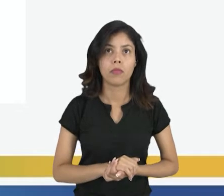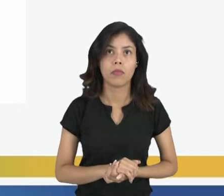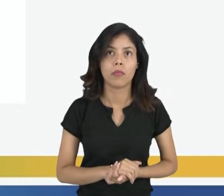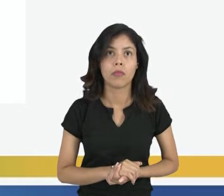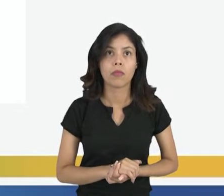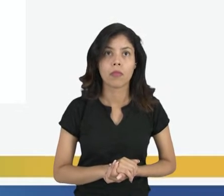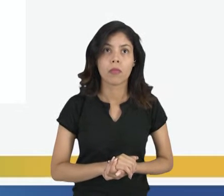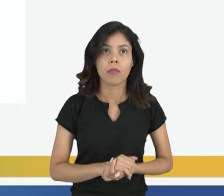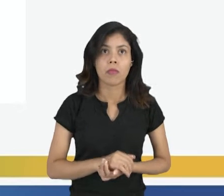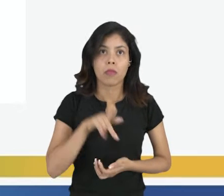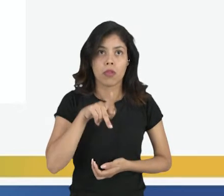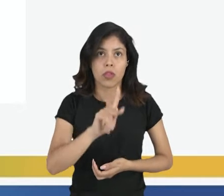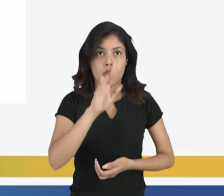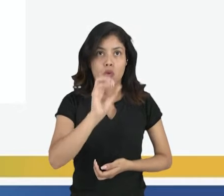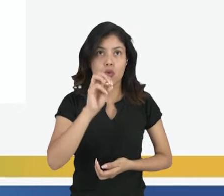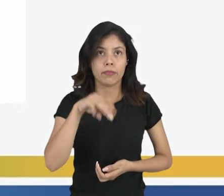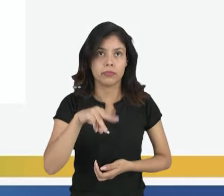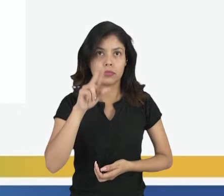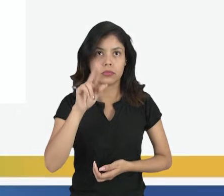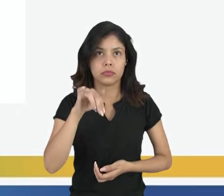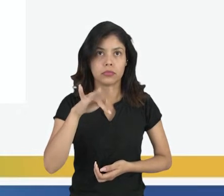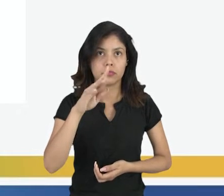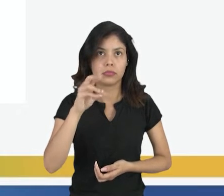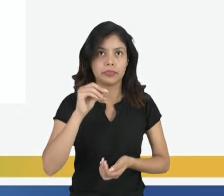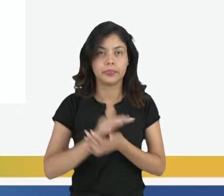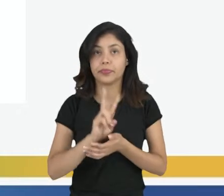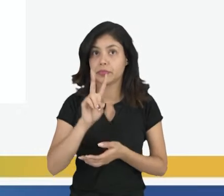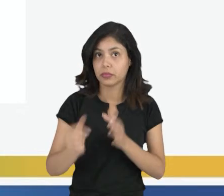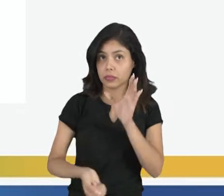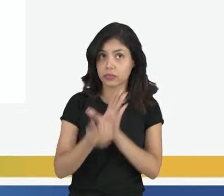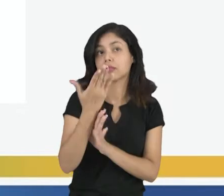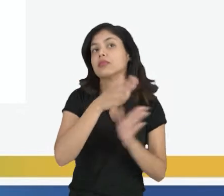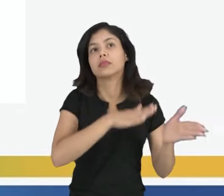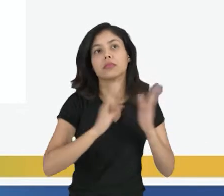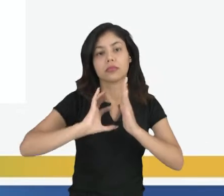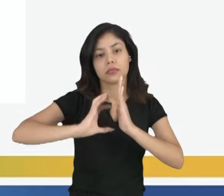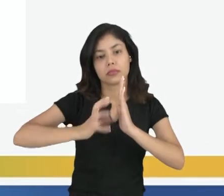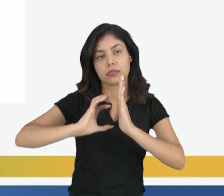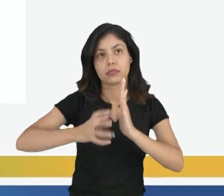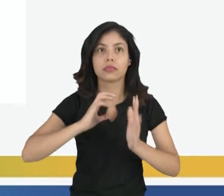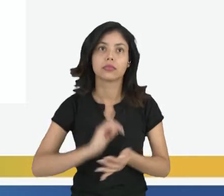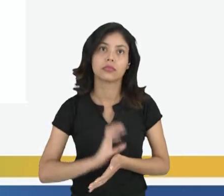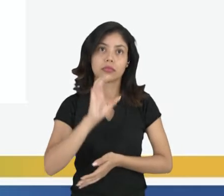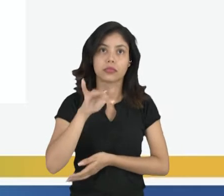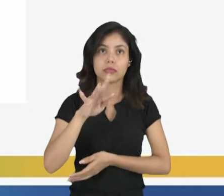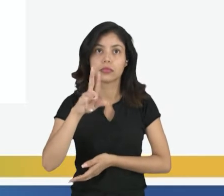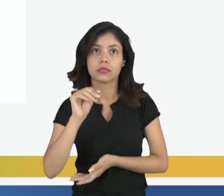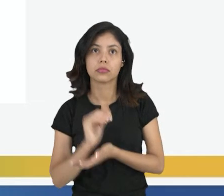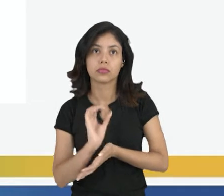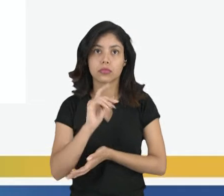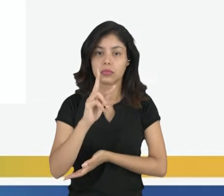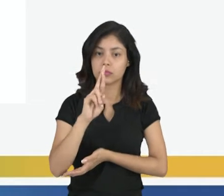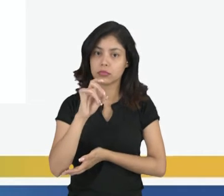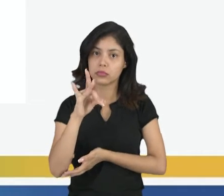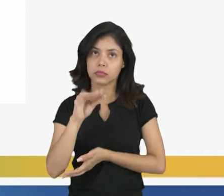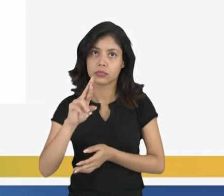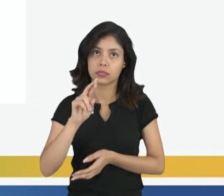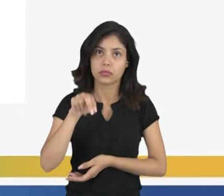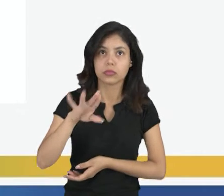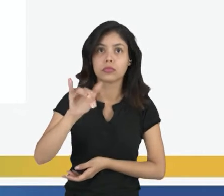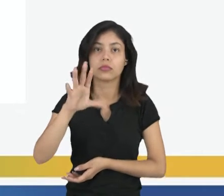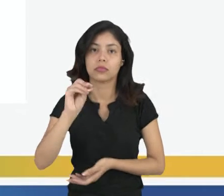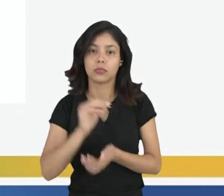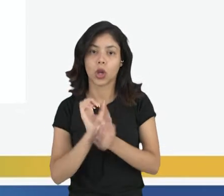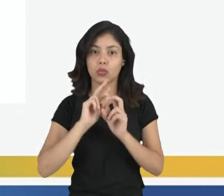né, que vai ser um comitê que vai se formar a partir dos partidos, então, comunistas e operários, né, a união, então,